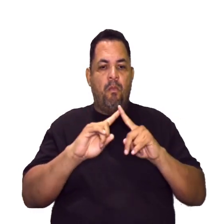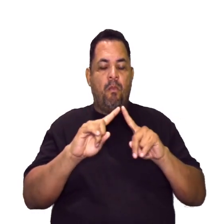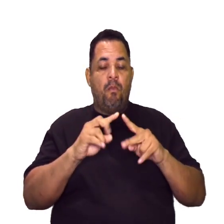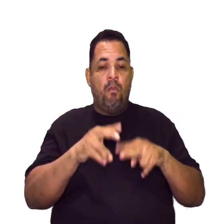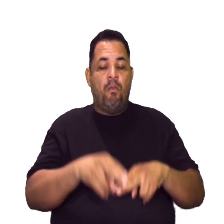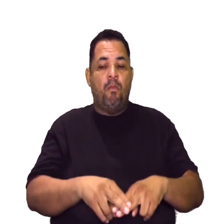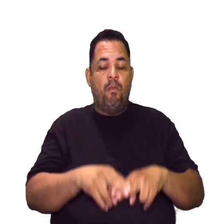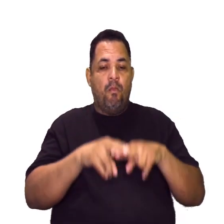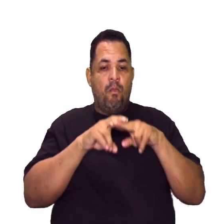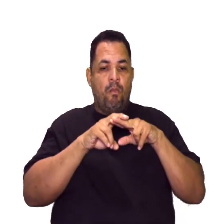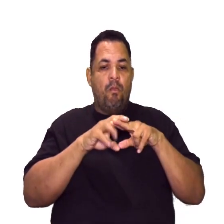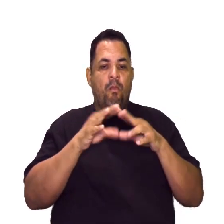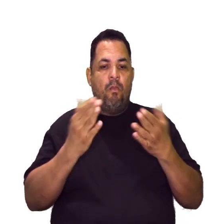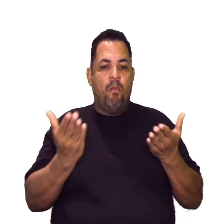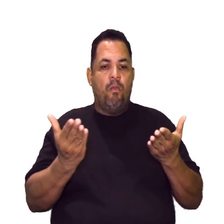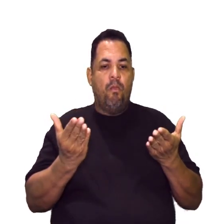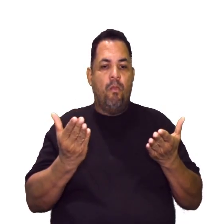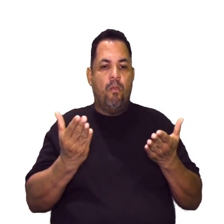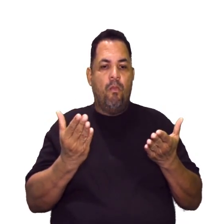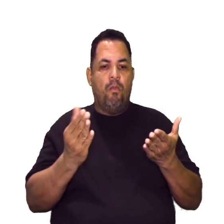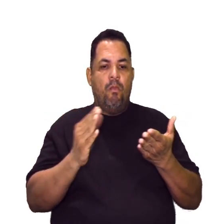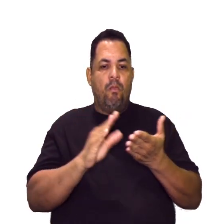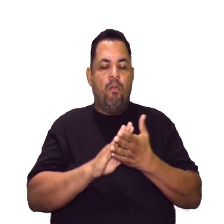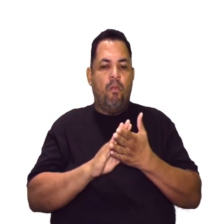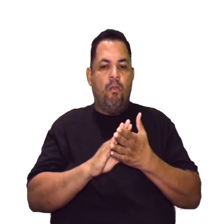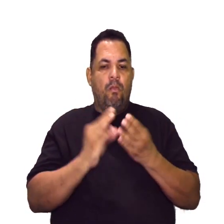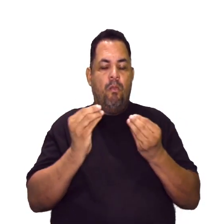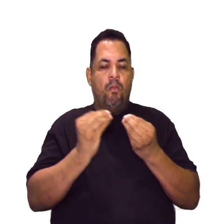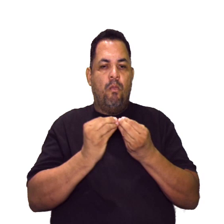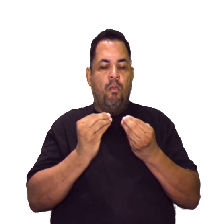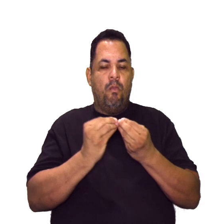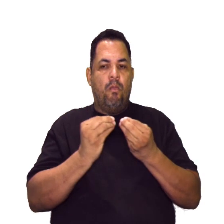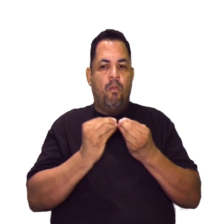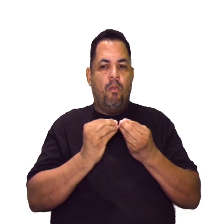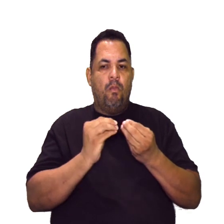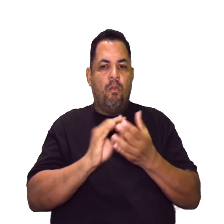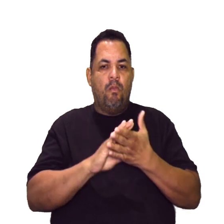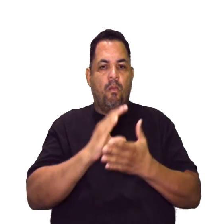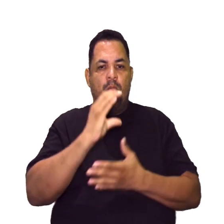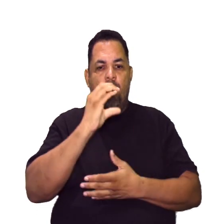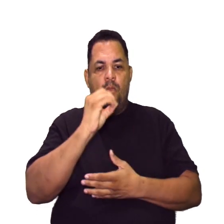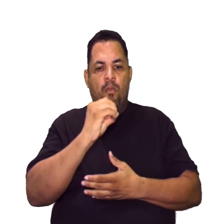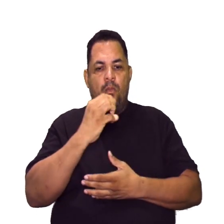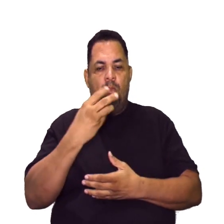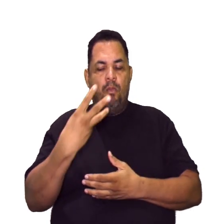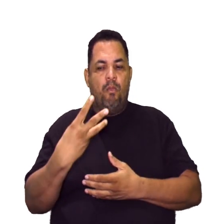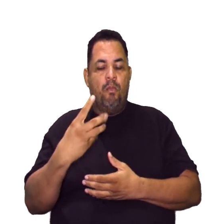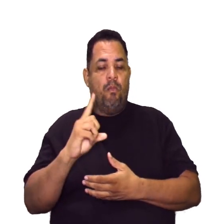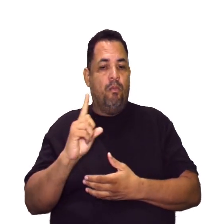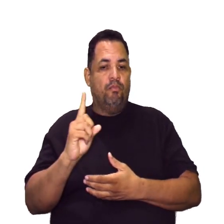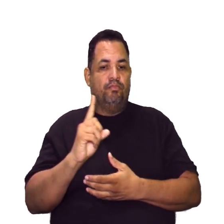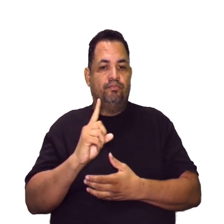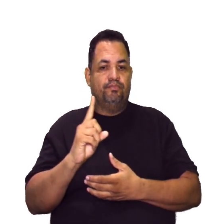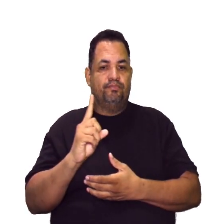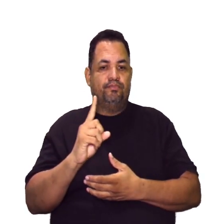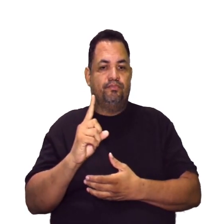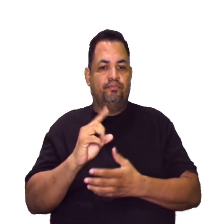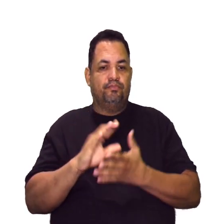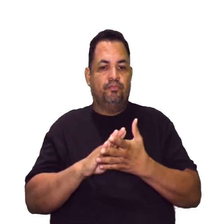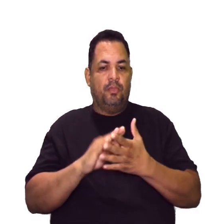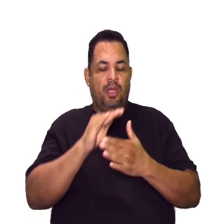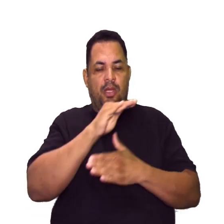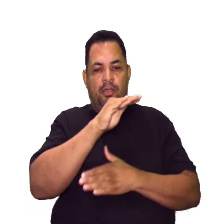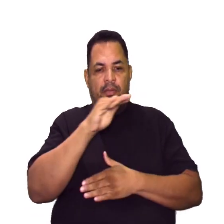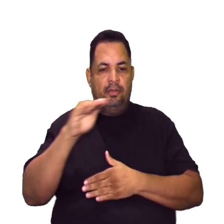por isso, que a molécula do ozônio não é uma molécula